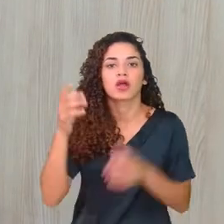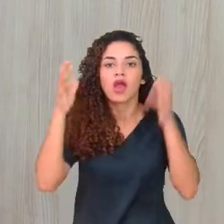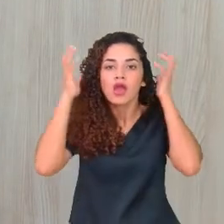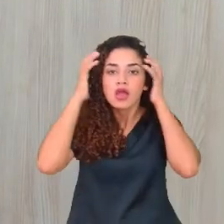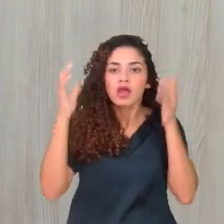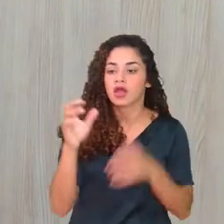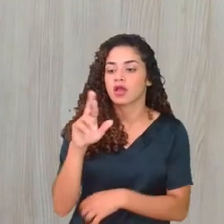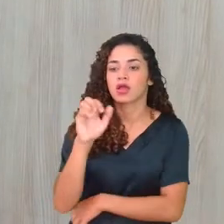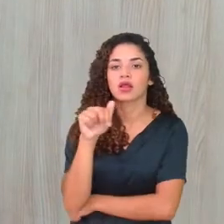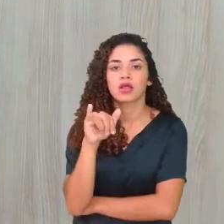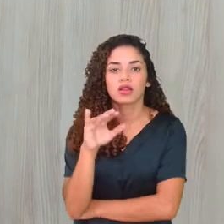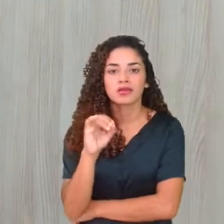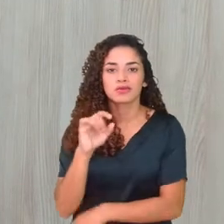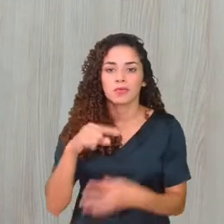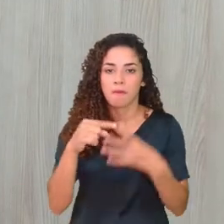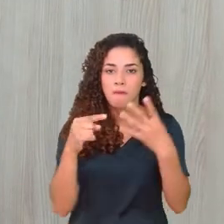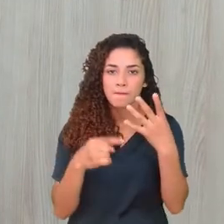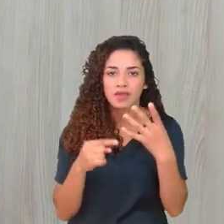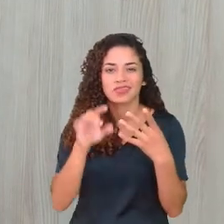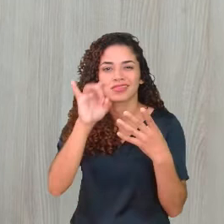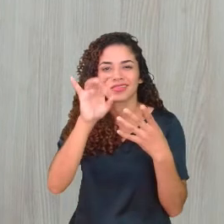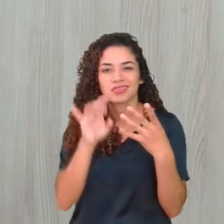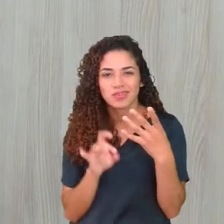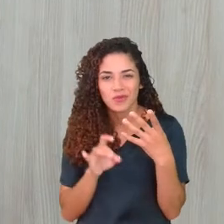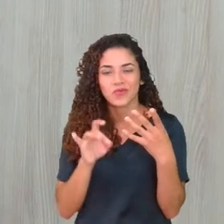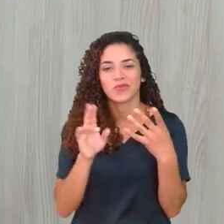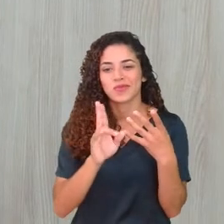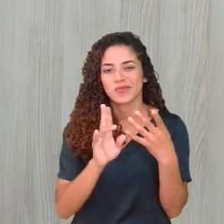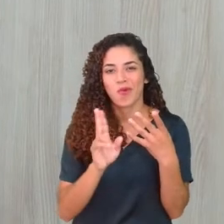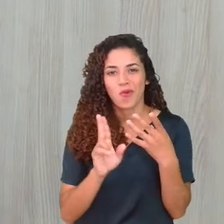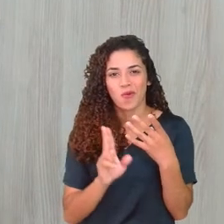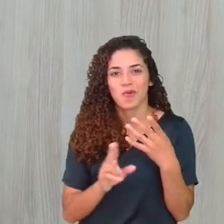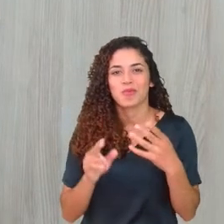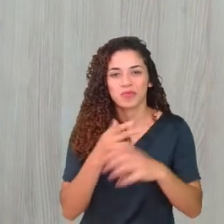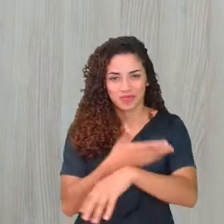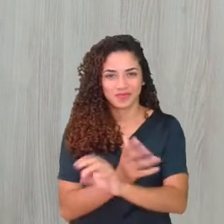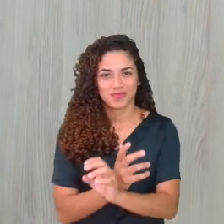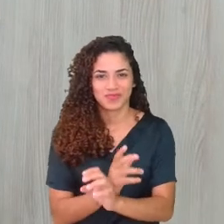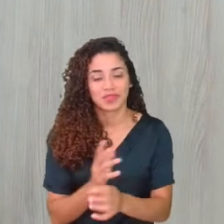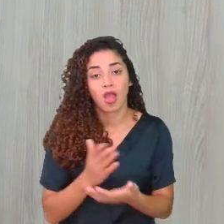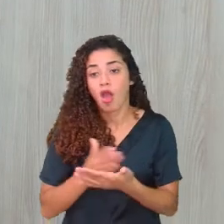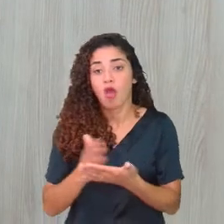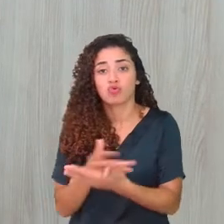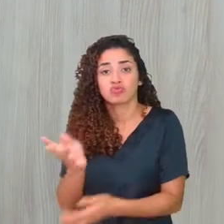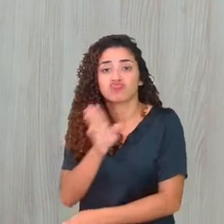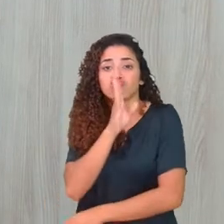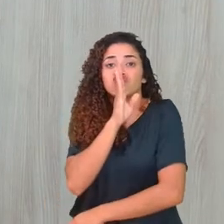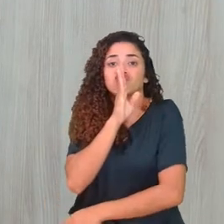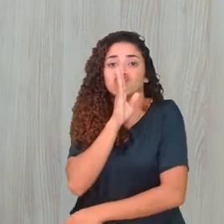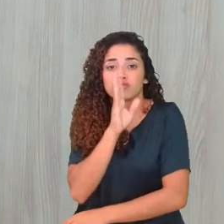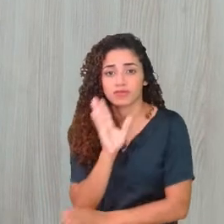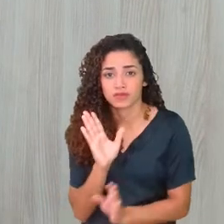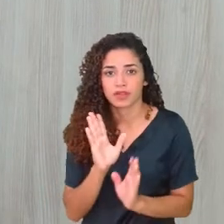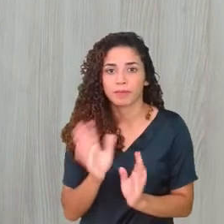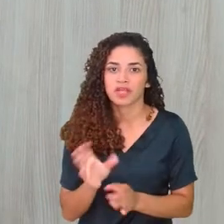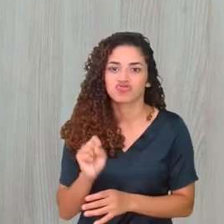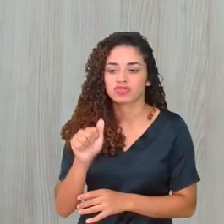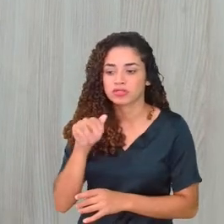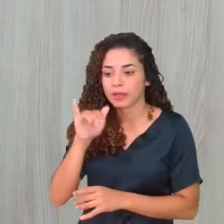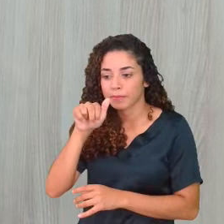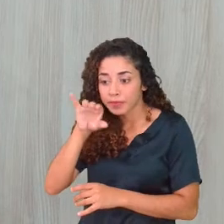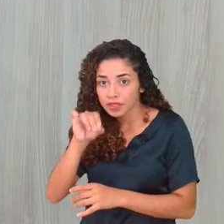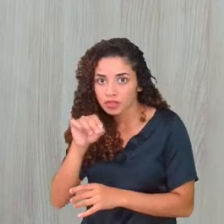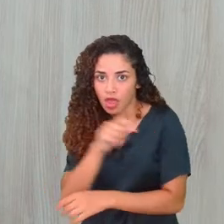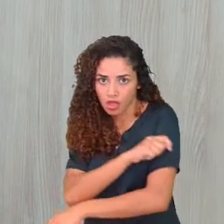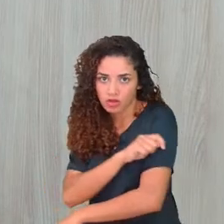então, que legal. Ele já citou, só ele que citou. Os outros estão caladinhos, professora. Mas aí pois Sabino já vamos ver deu aqui uma dicasinha aí. Pois é, vamos ver se com